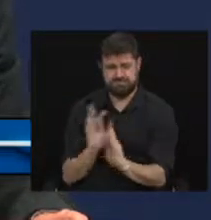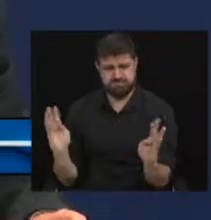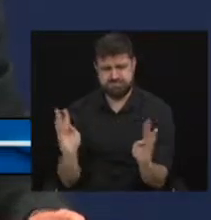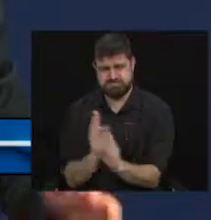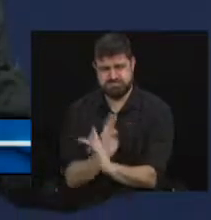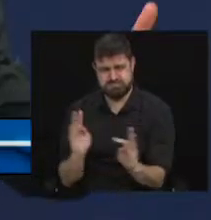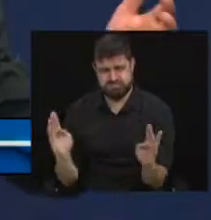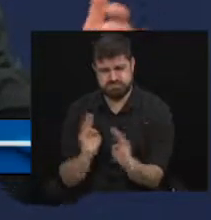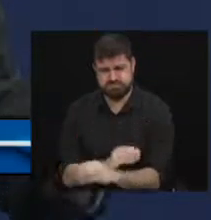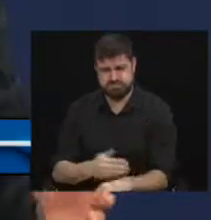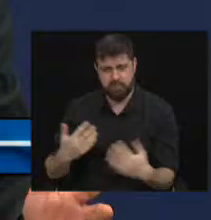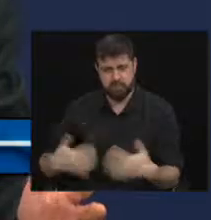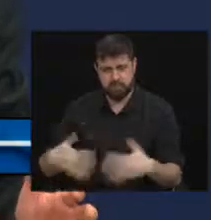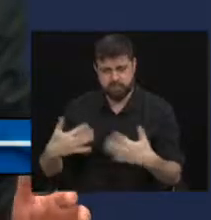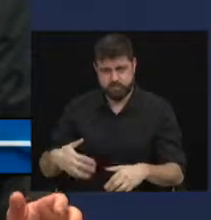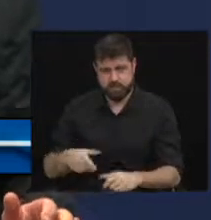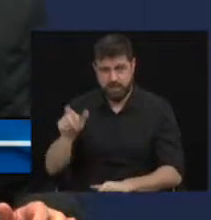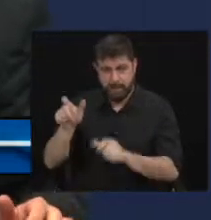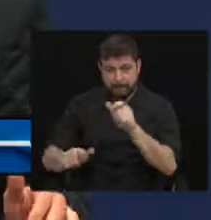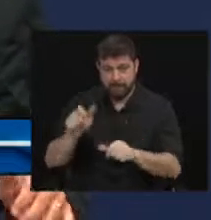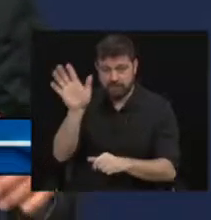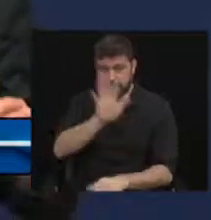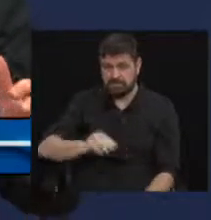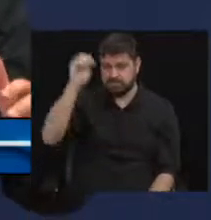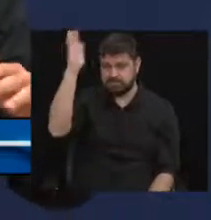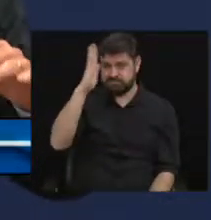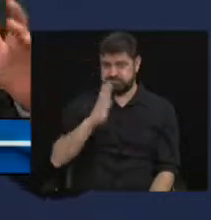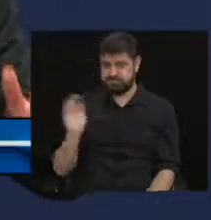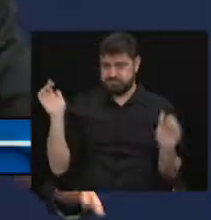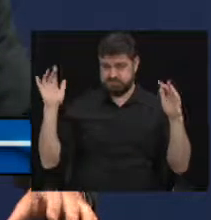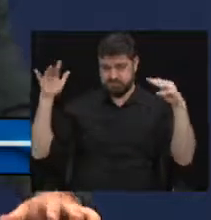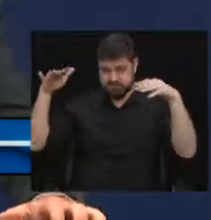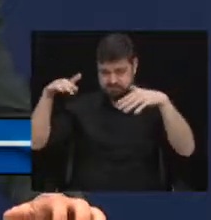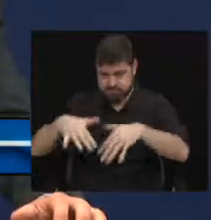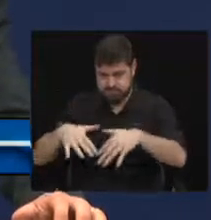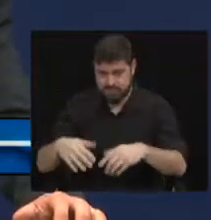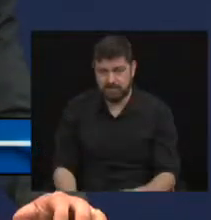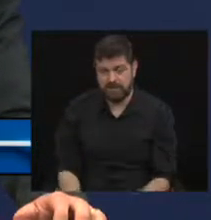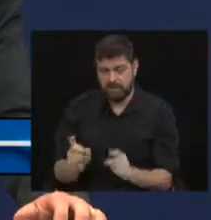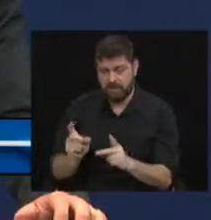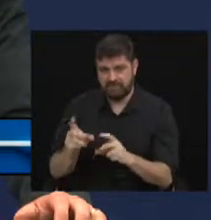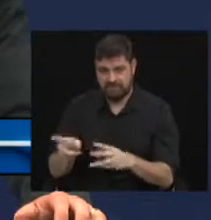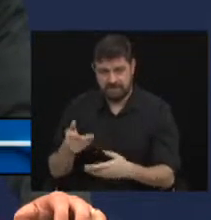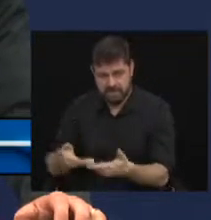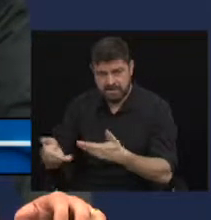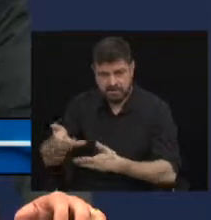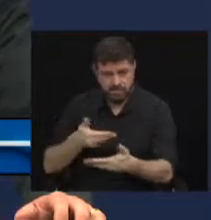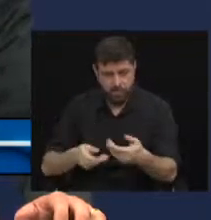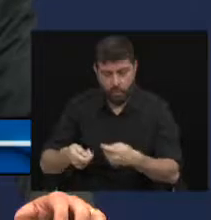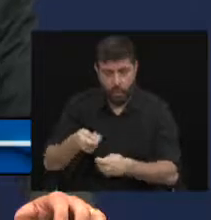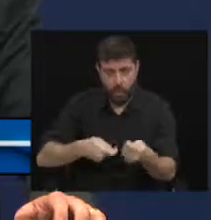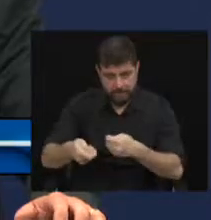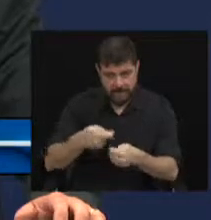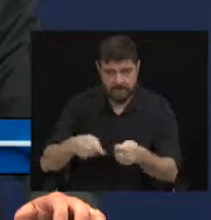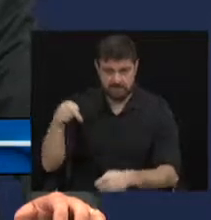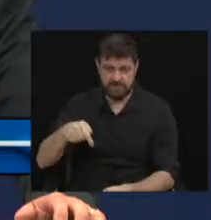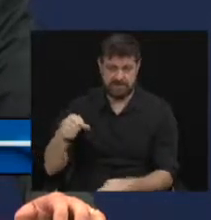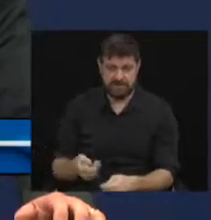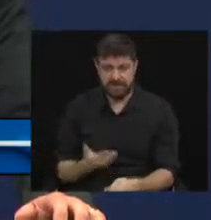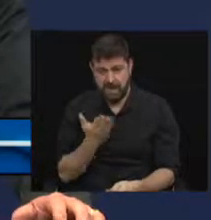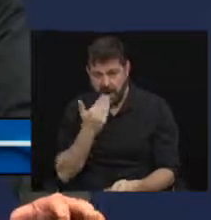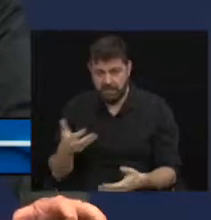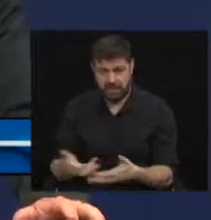lá dentro da Ceasa, como também pelo fato de ser um serviço de